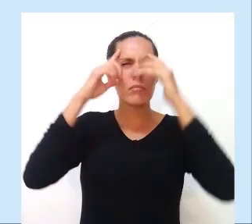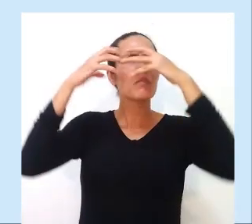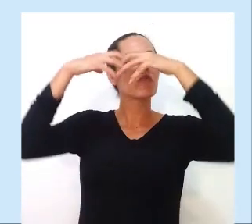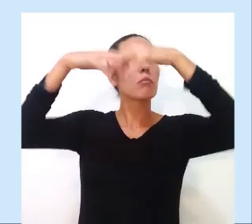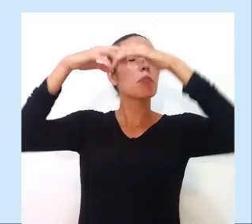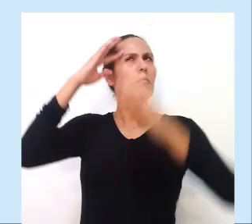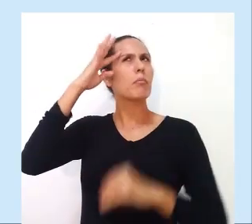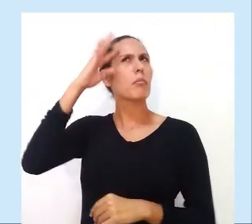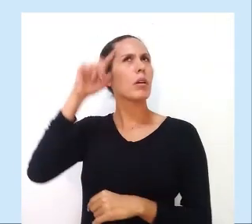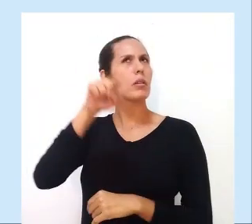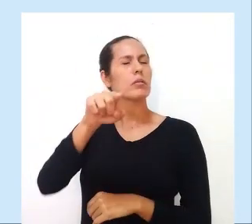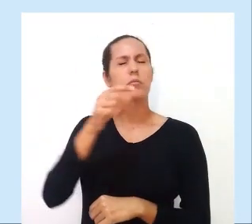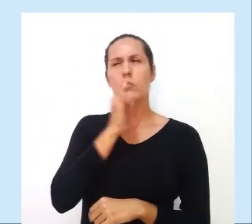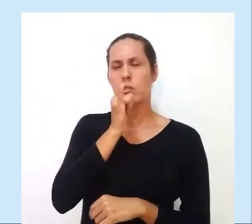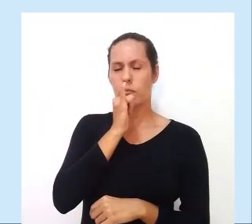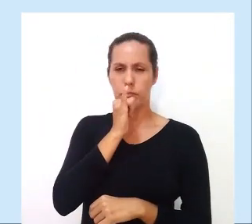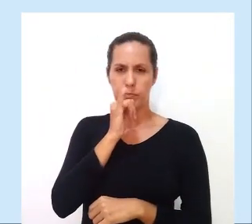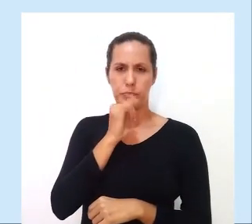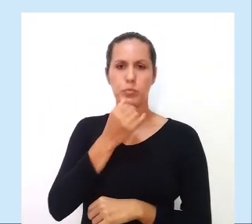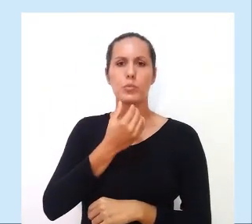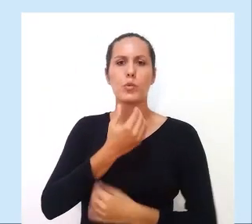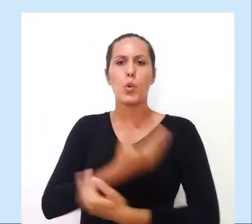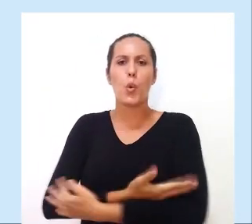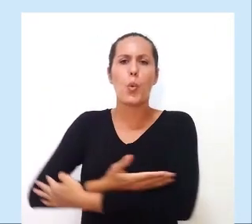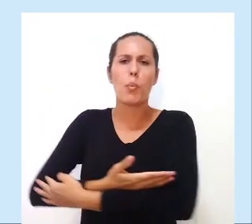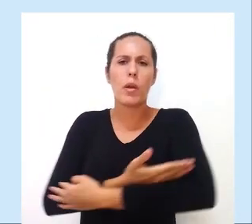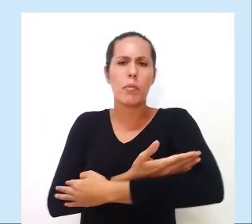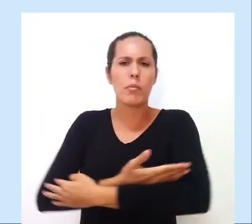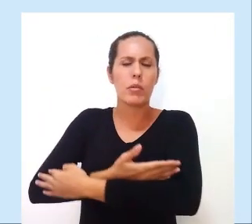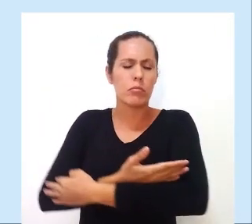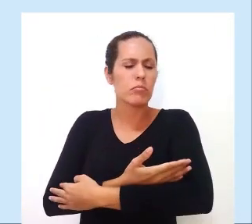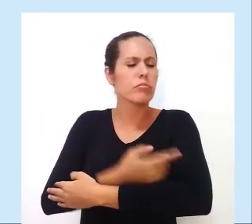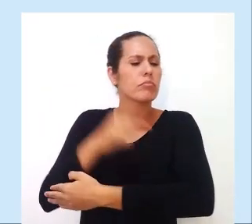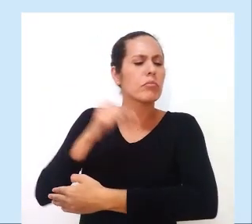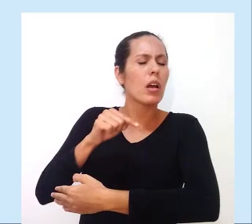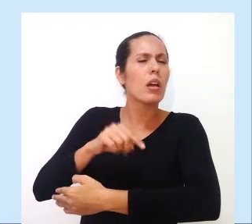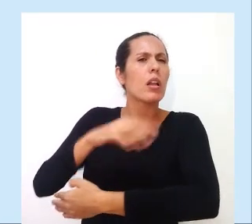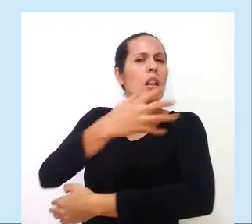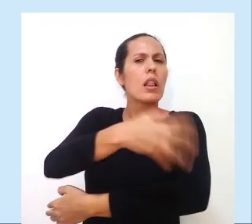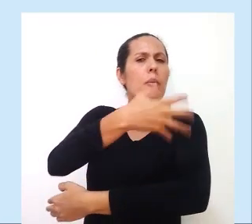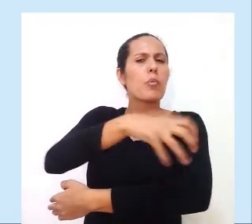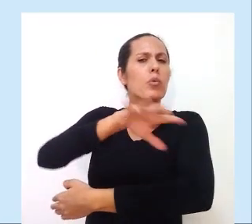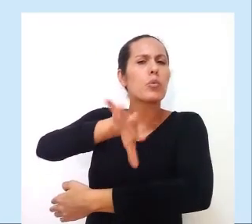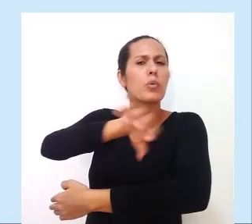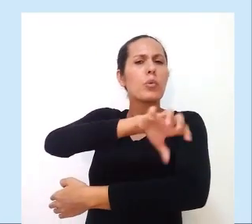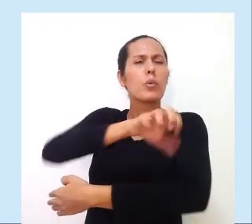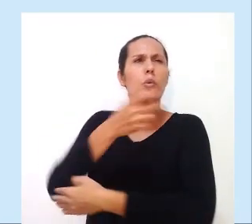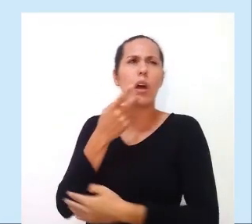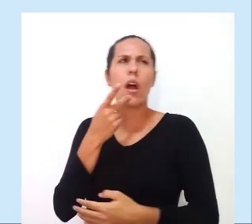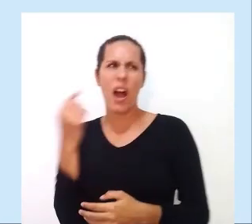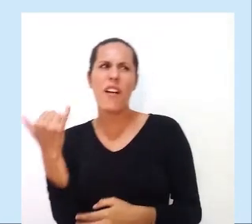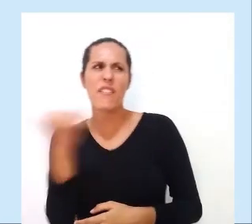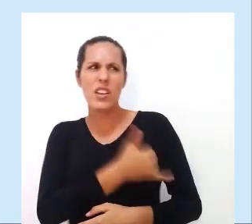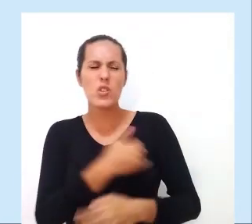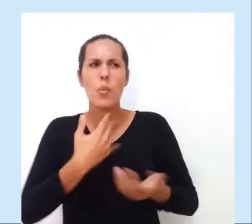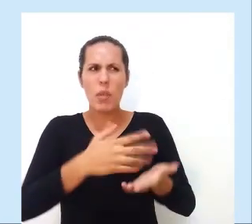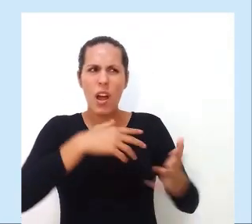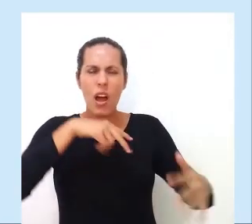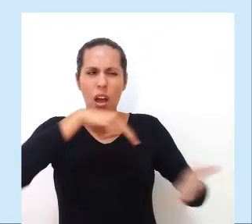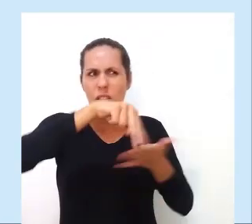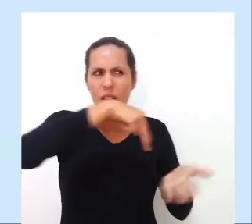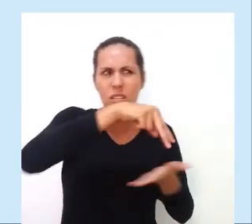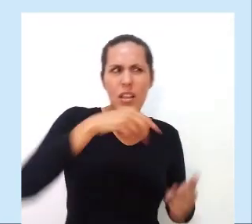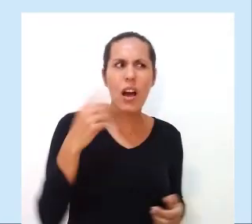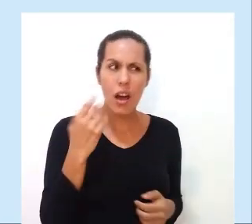Observem, pensem. Quando um bebê está escutando uma música, alguém ensinou a ele que era para dançar